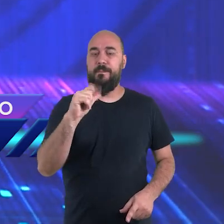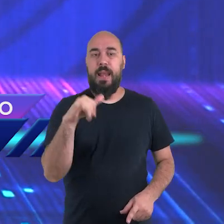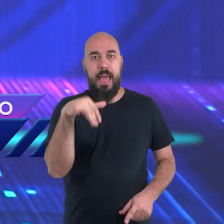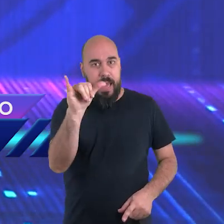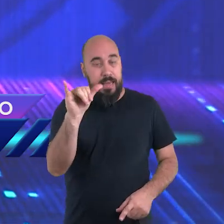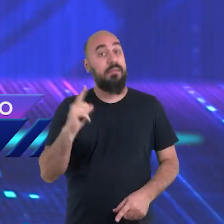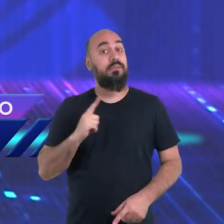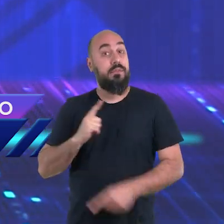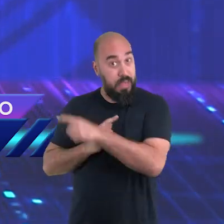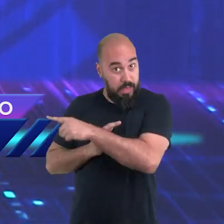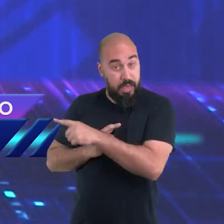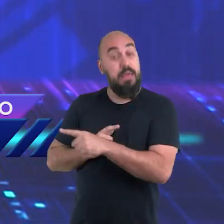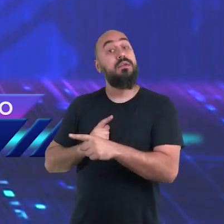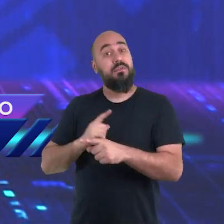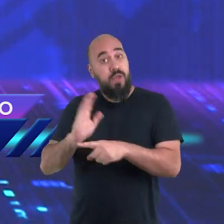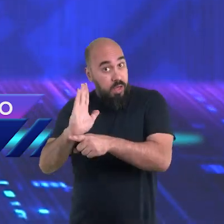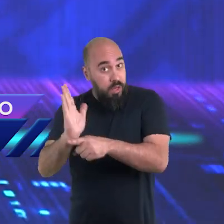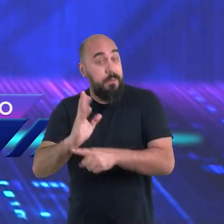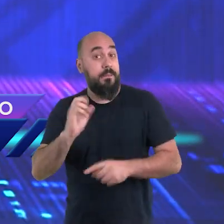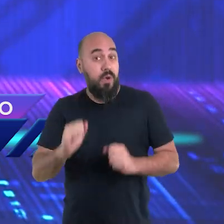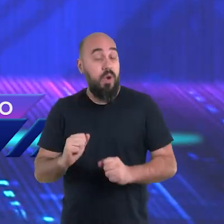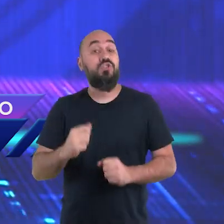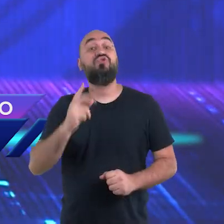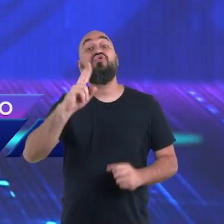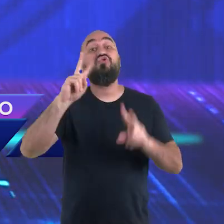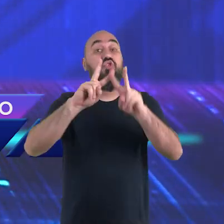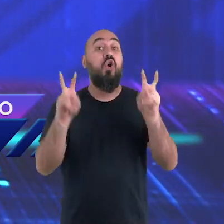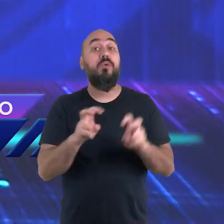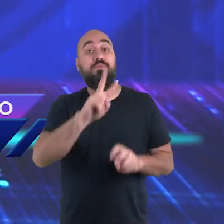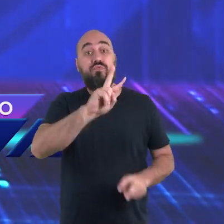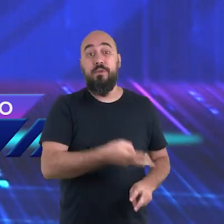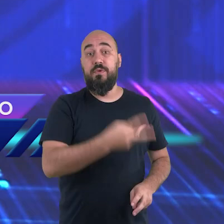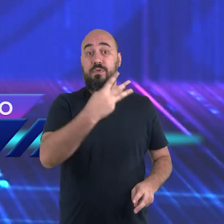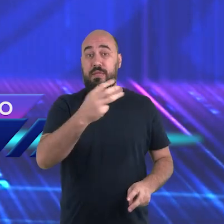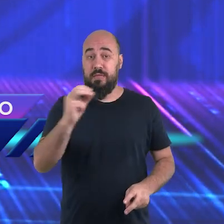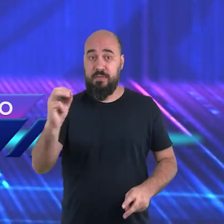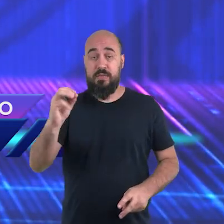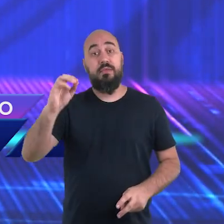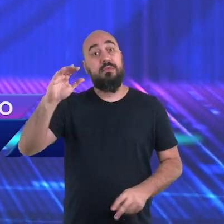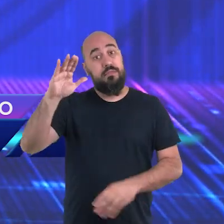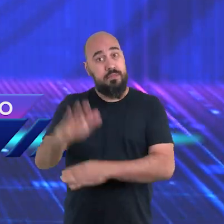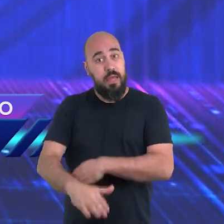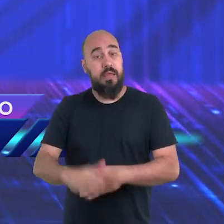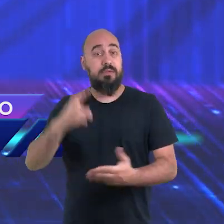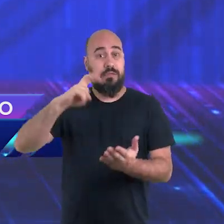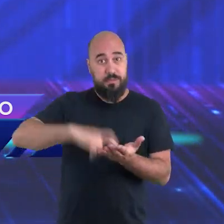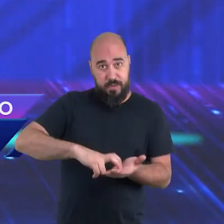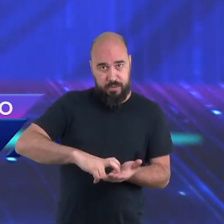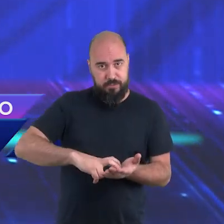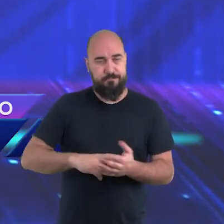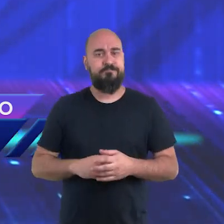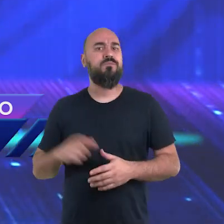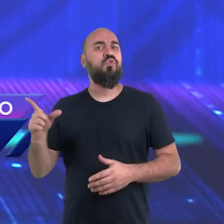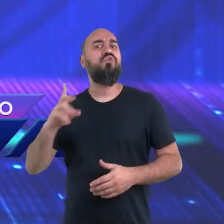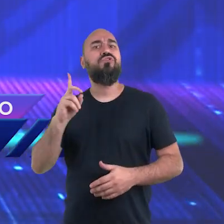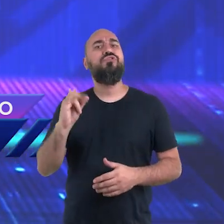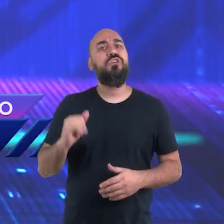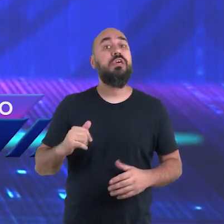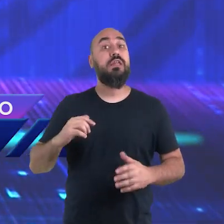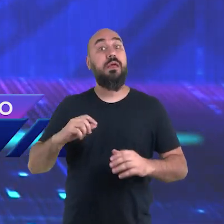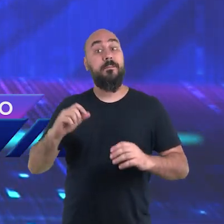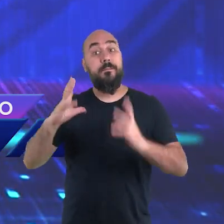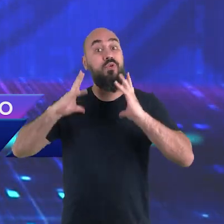dizer sobre 2.300 tardes e manhã. Ou seja, esse dia do perdão, esse dia da purificação,